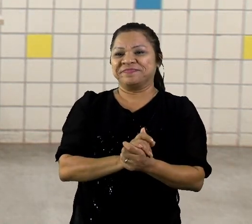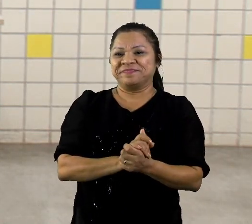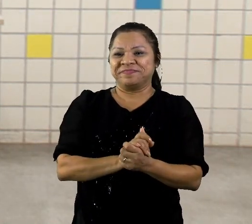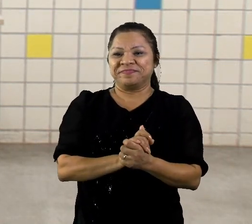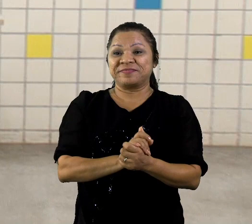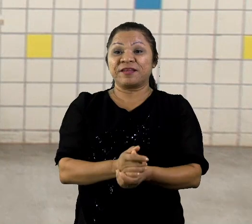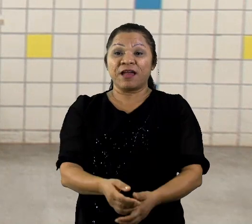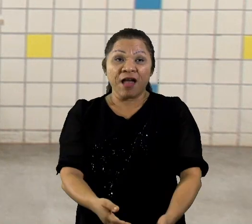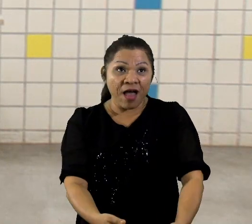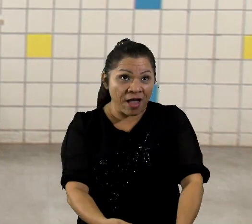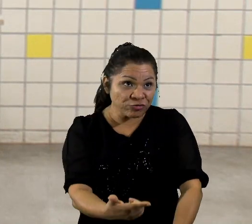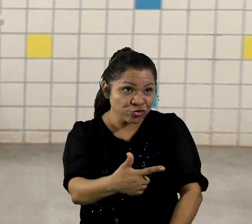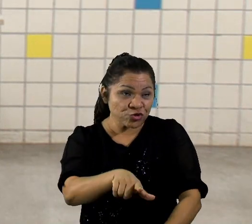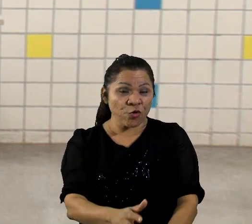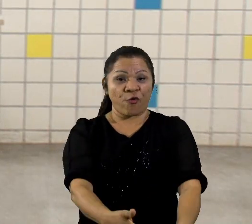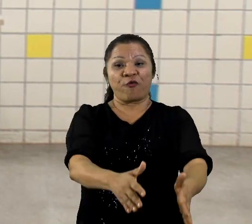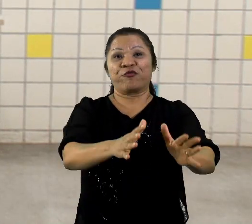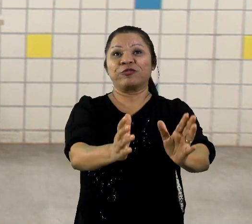Outra vez.